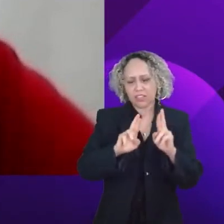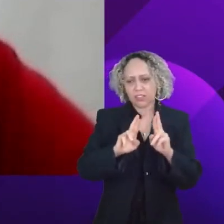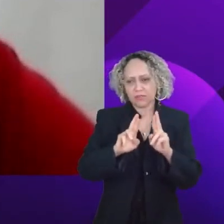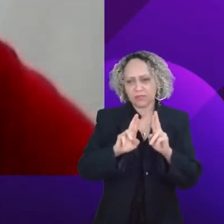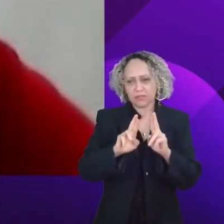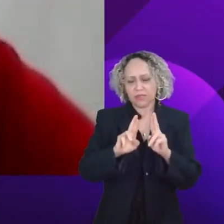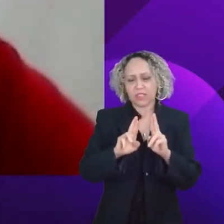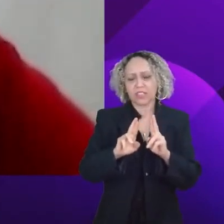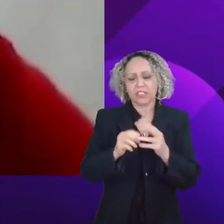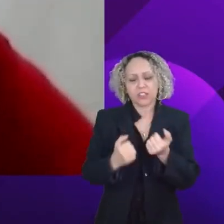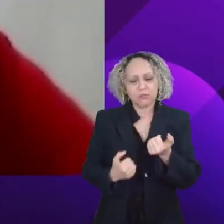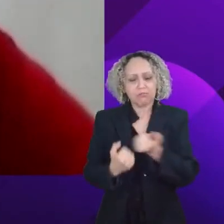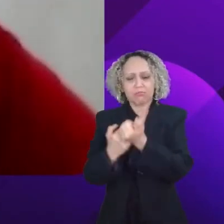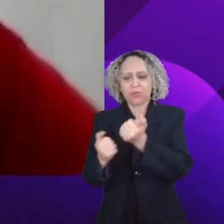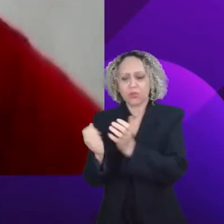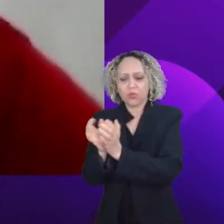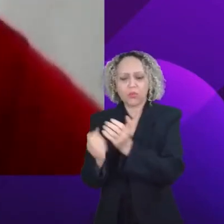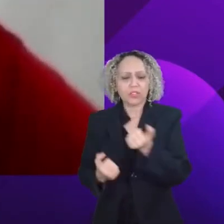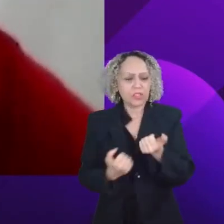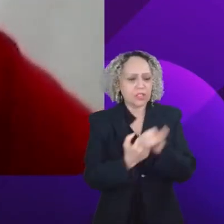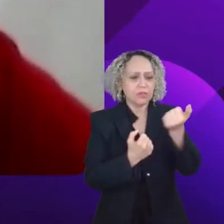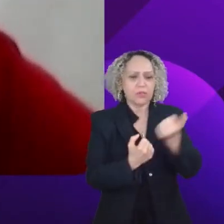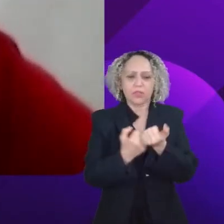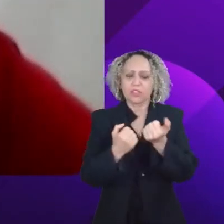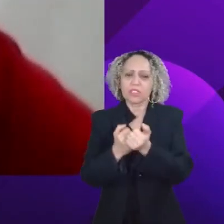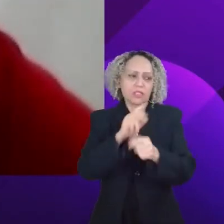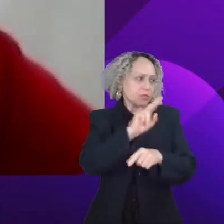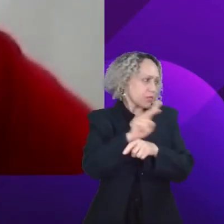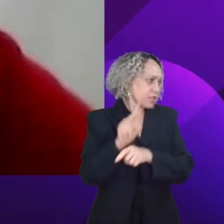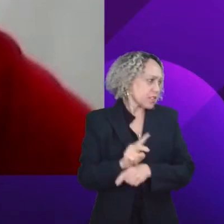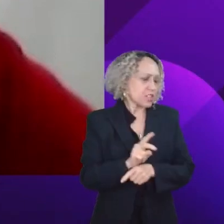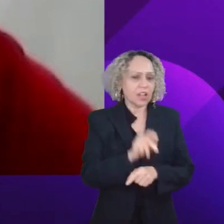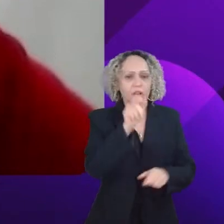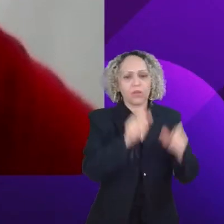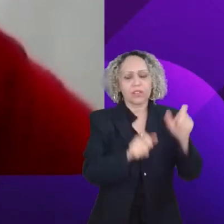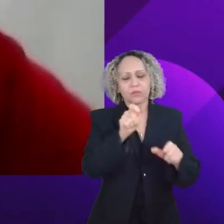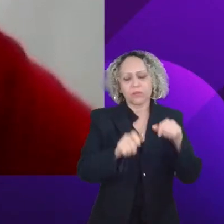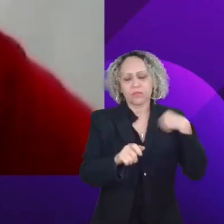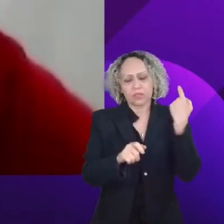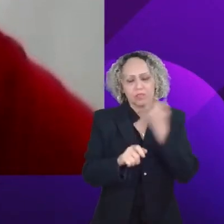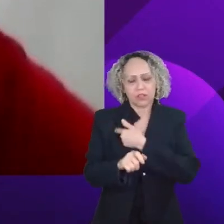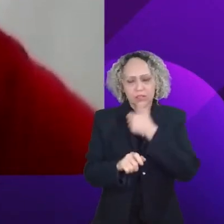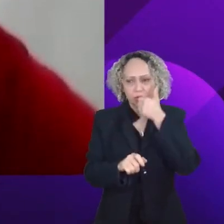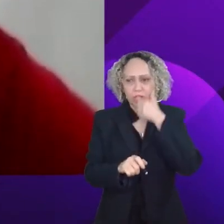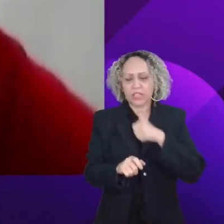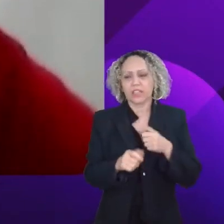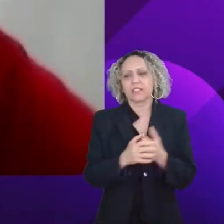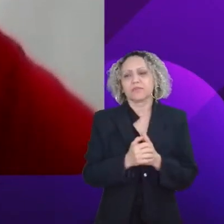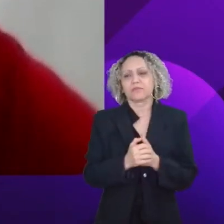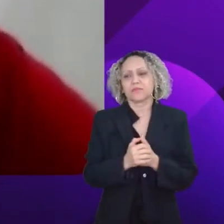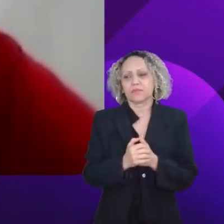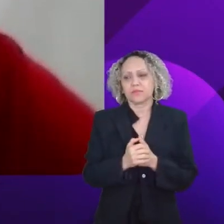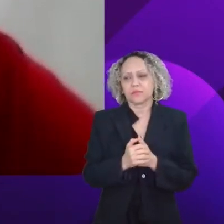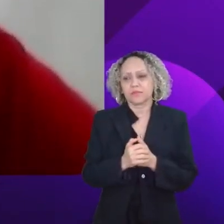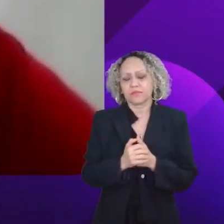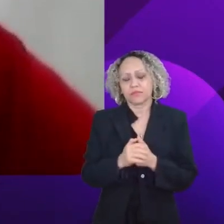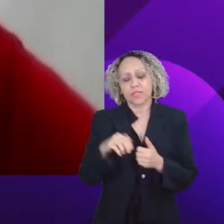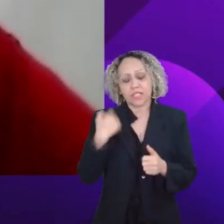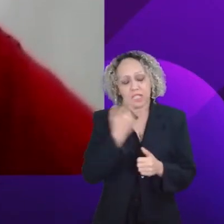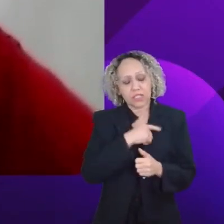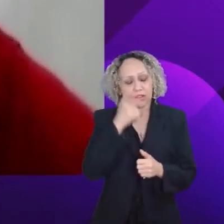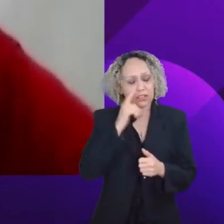muito pouco para aquilo que nós mulheres estamos nessa discussão, nesse